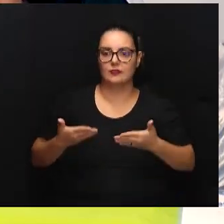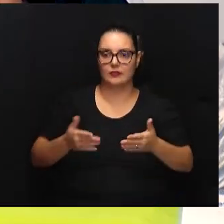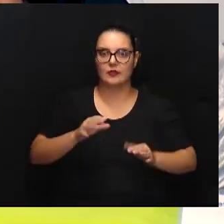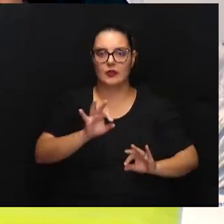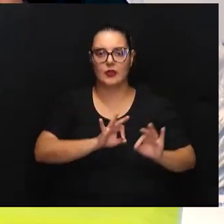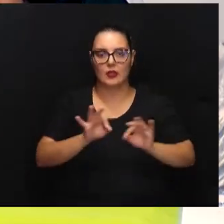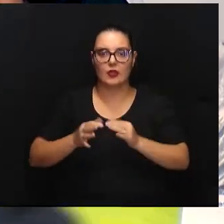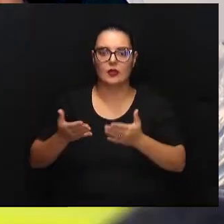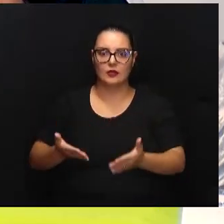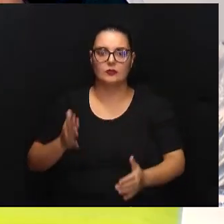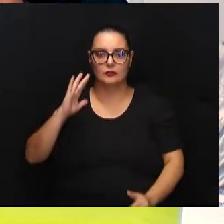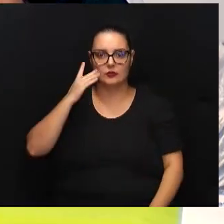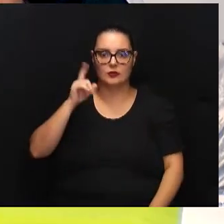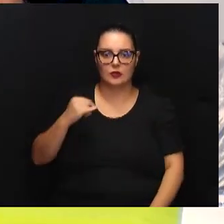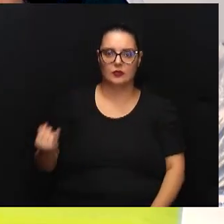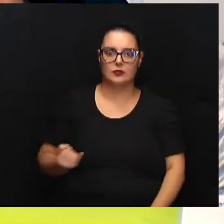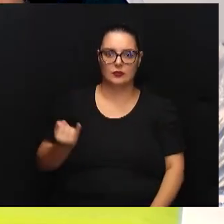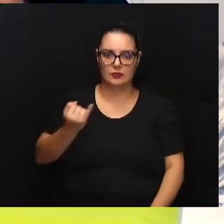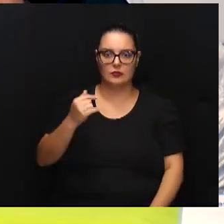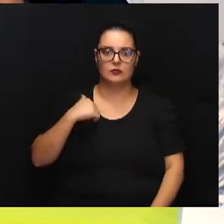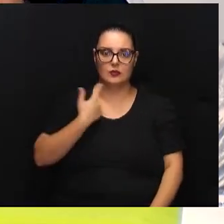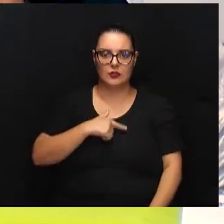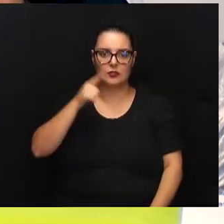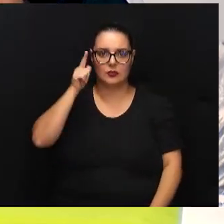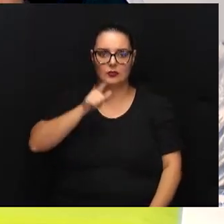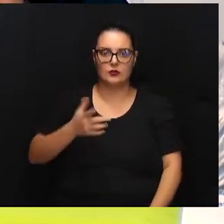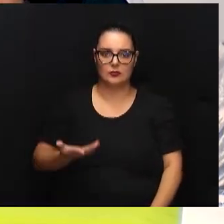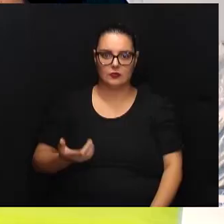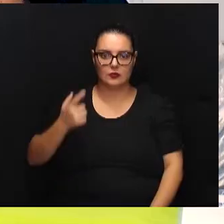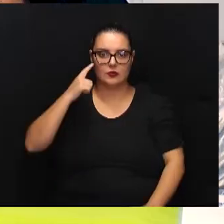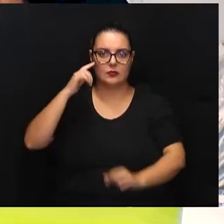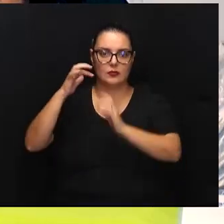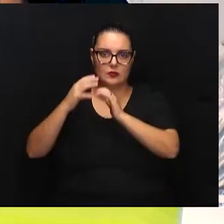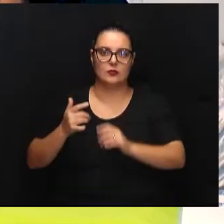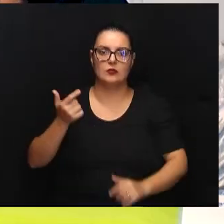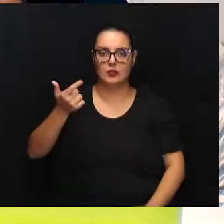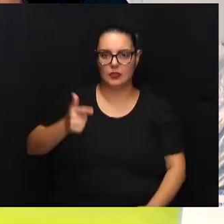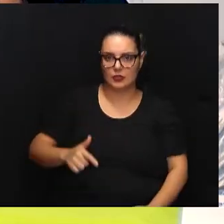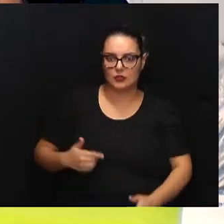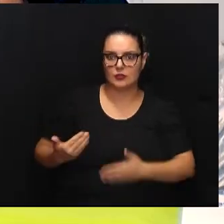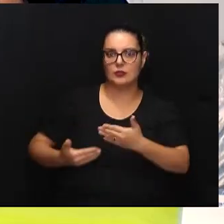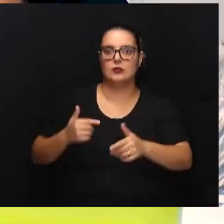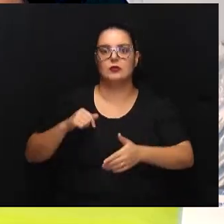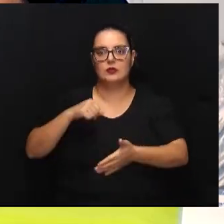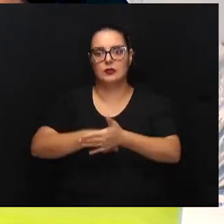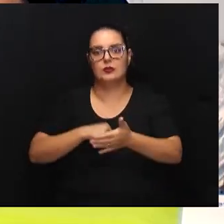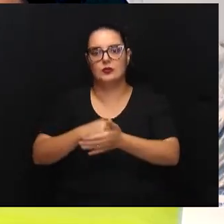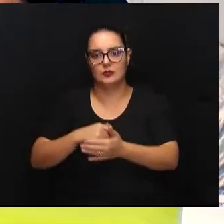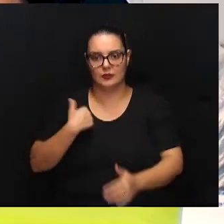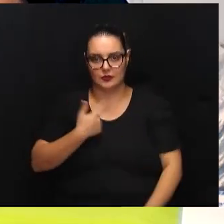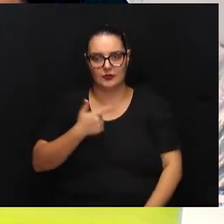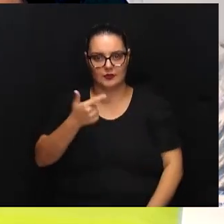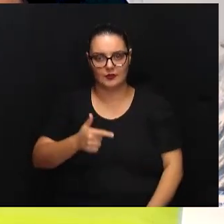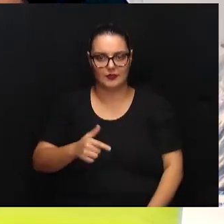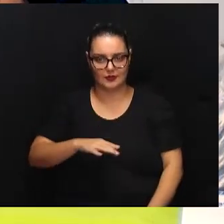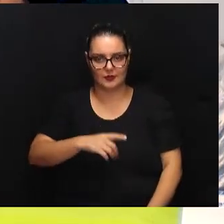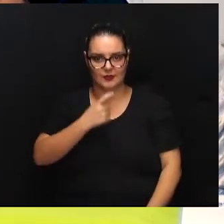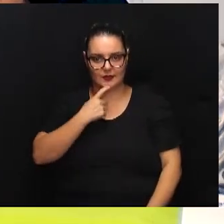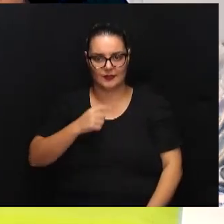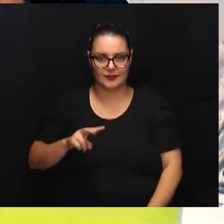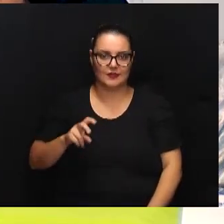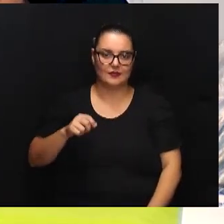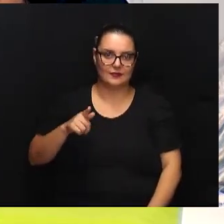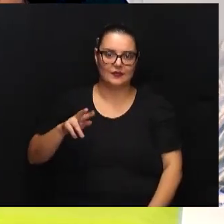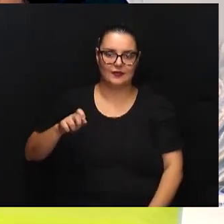gente conseguir pensar a continuação de nossa luta. E, mais uma vez, Campinas se coloca na vanguarda, né? Porque é importante a